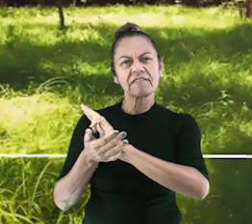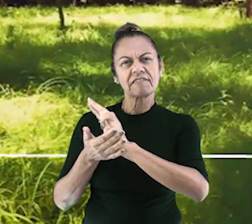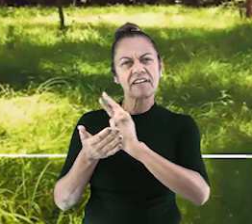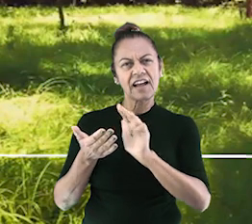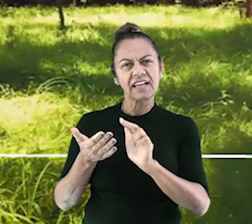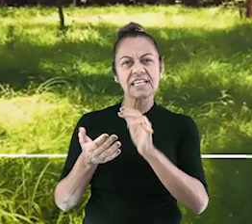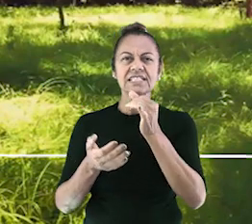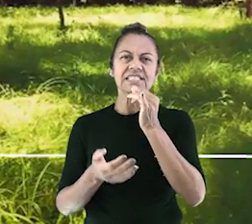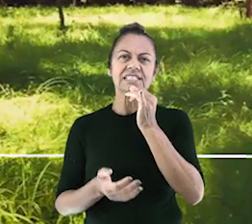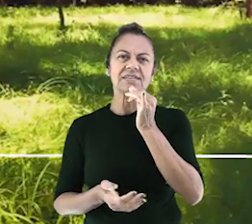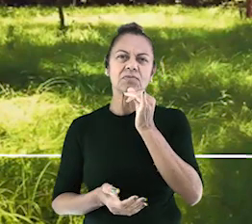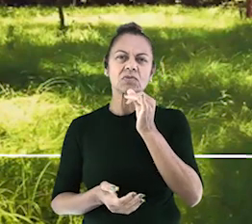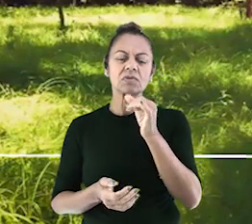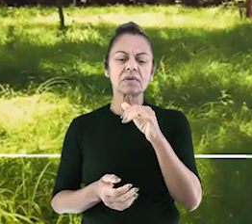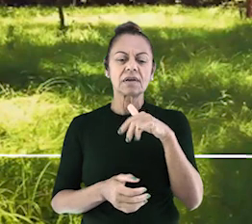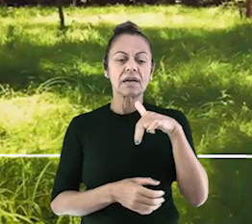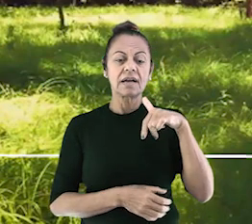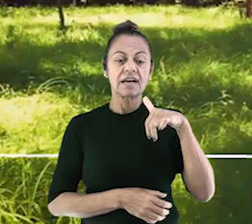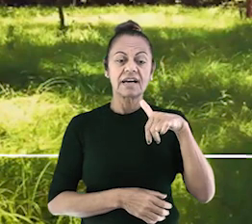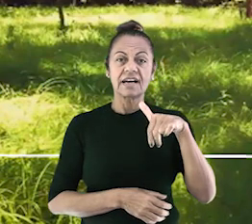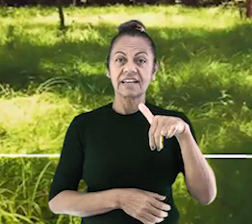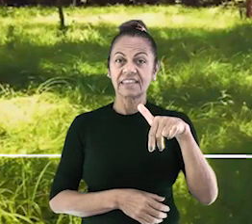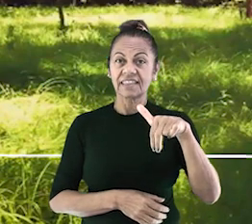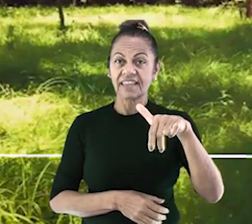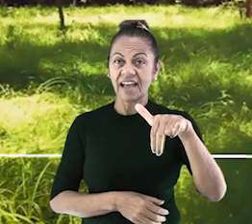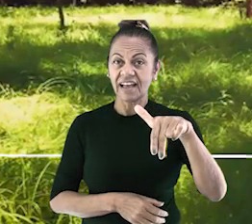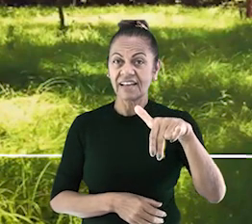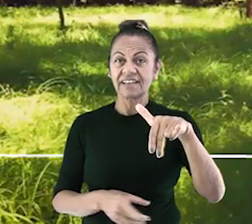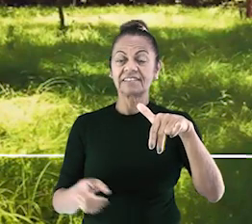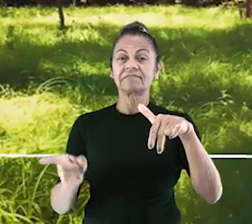O que eu sei fazer? A gente sabe andar.